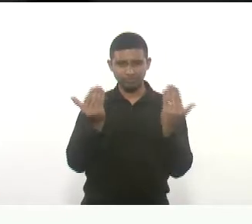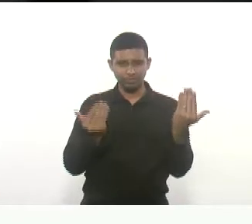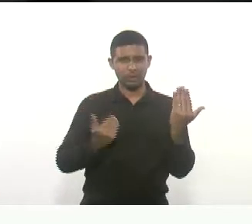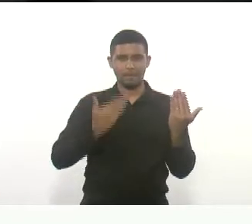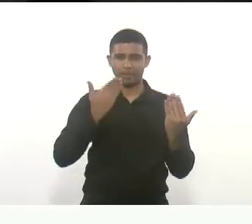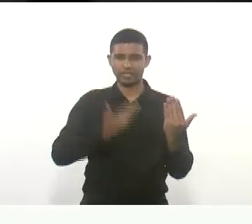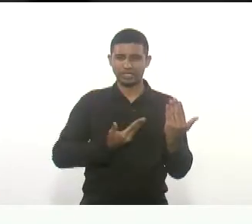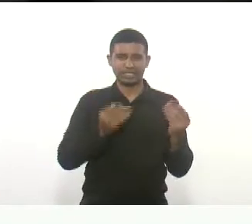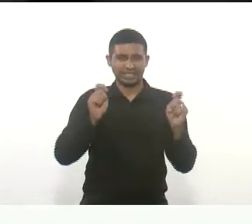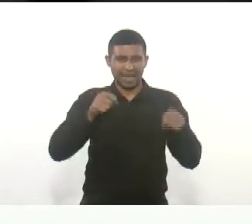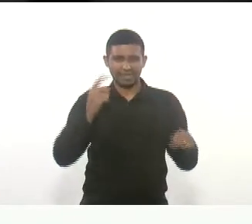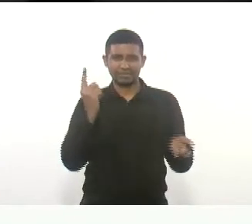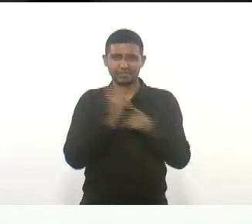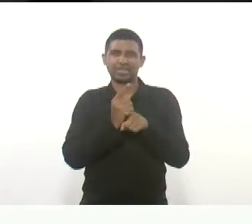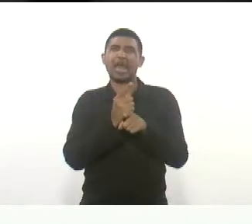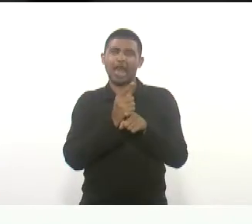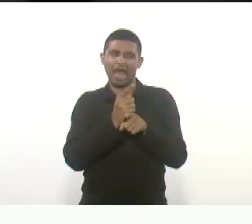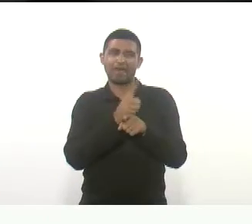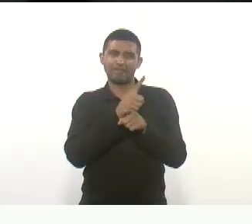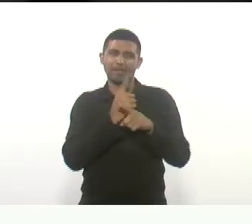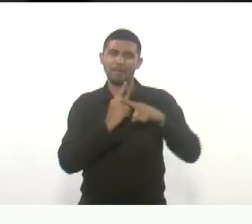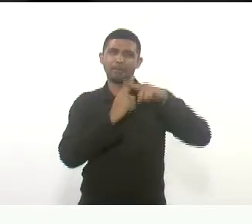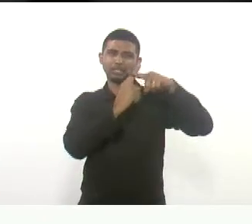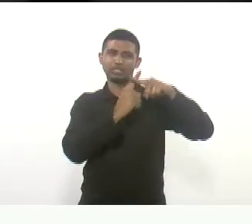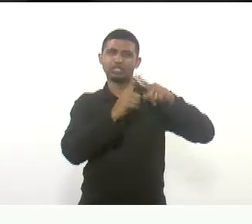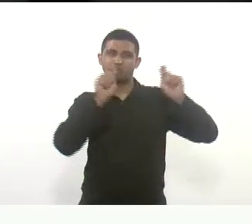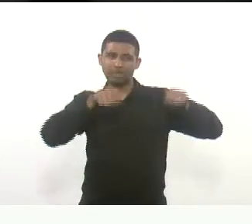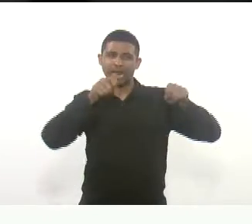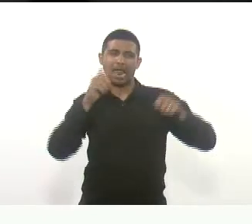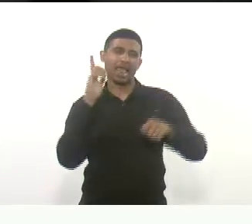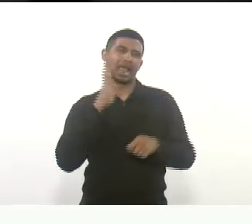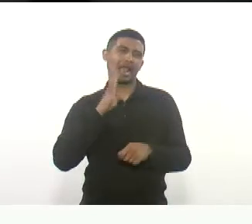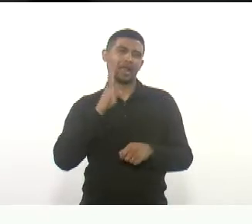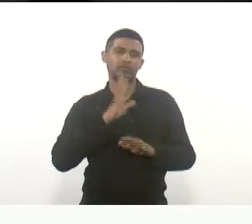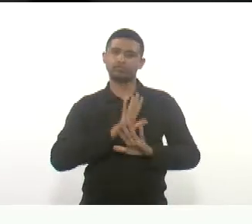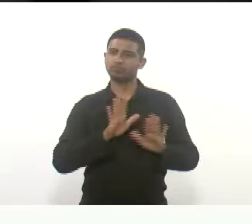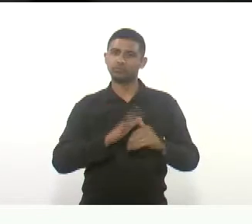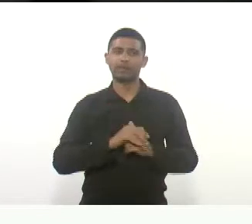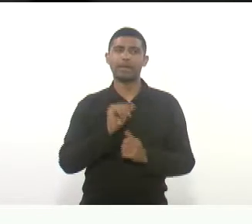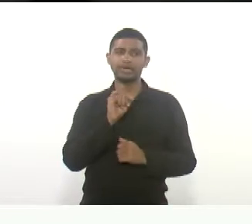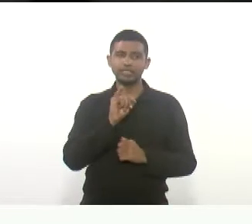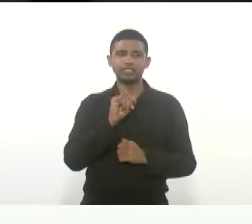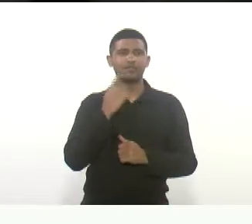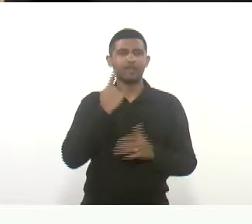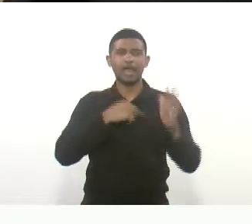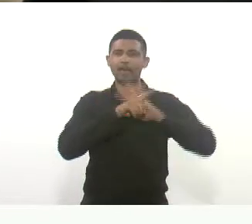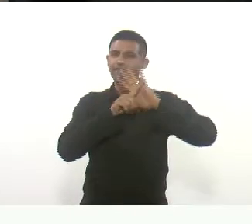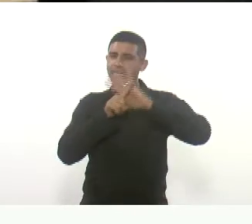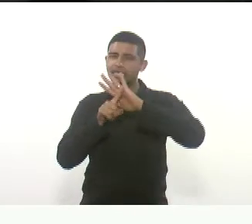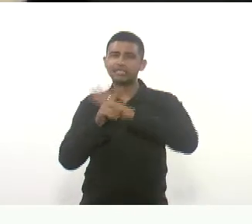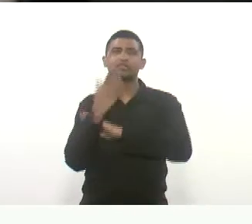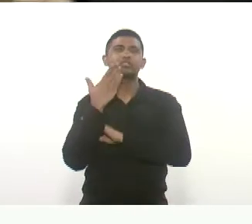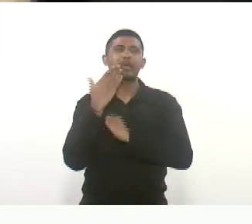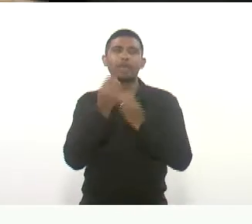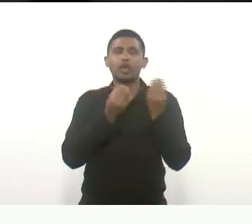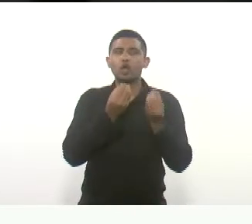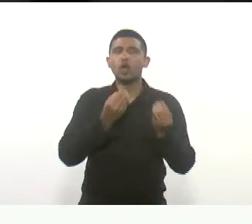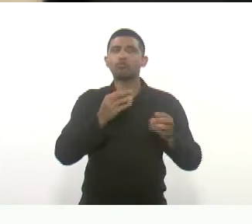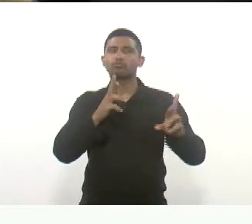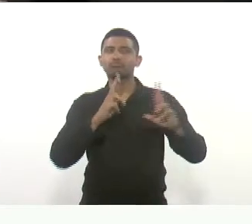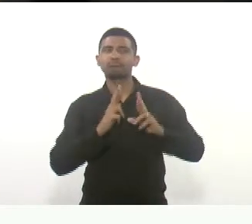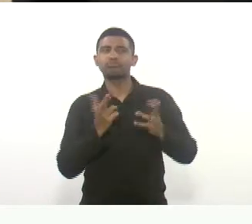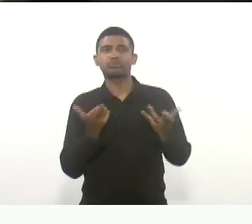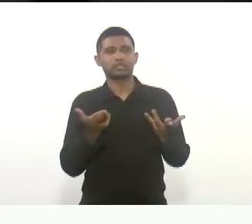não encontra, né, que há uma correlação positiva, que isso é bacana. Mas quando você faz uma avaliação de impacto, dependendo do programa, você